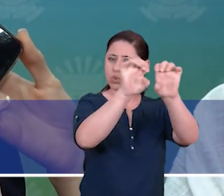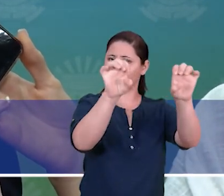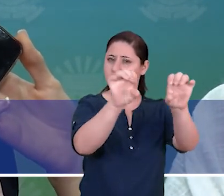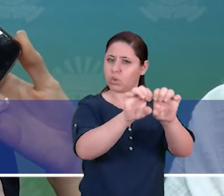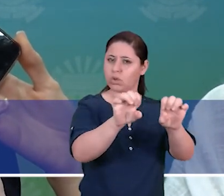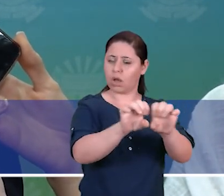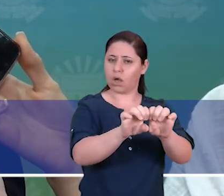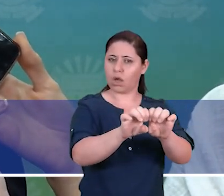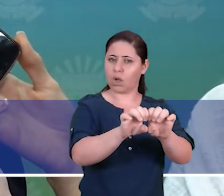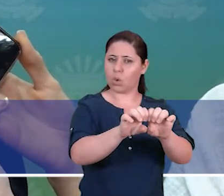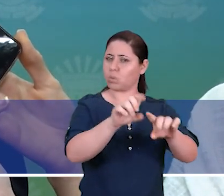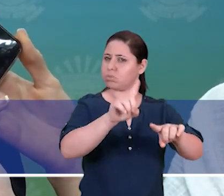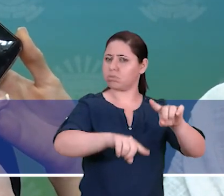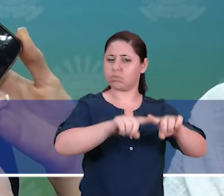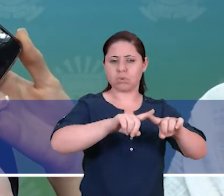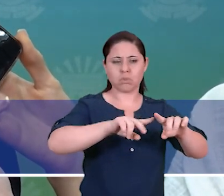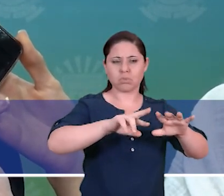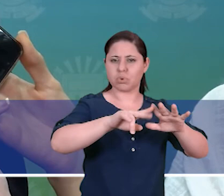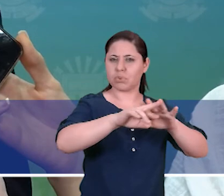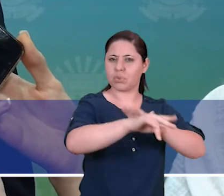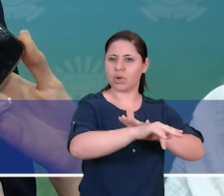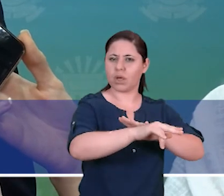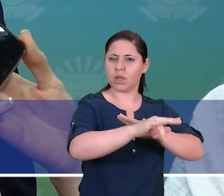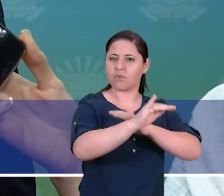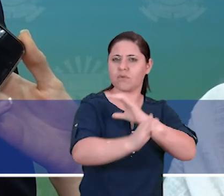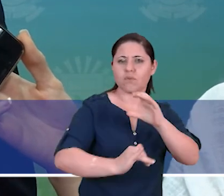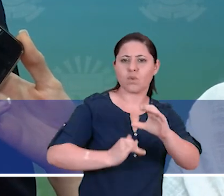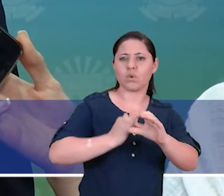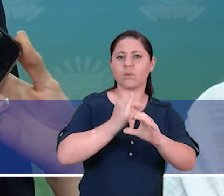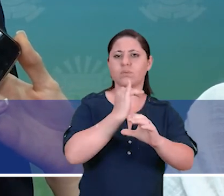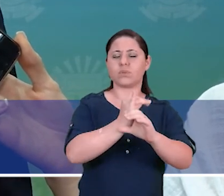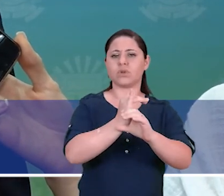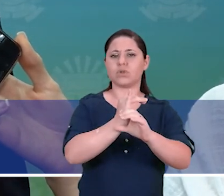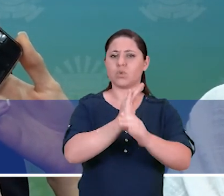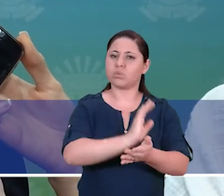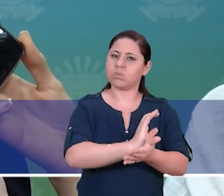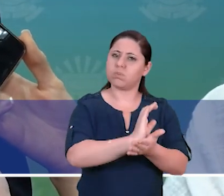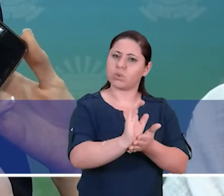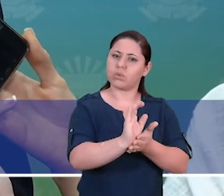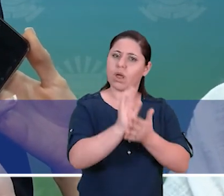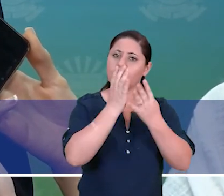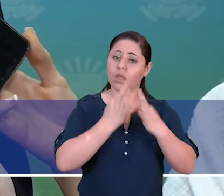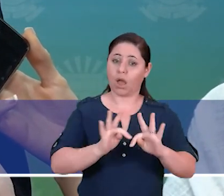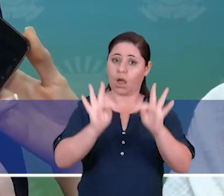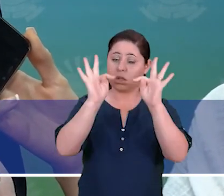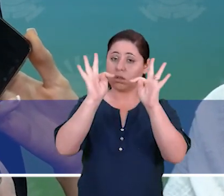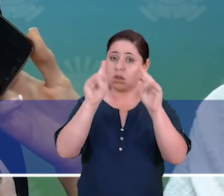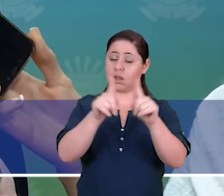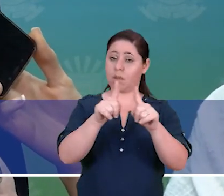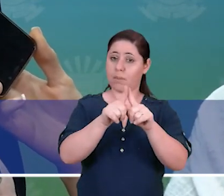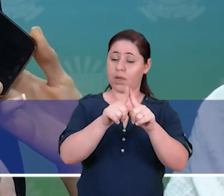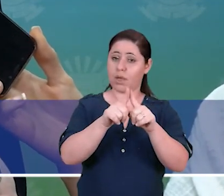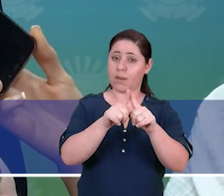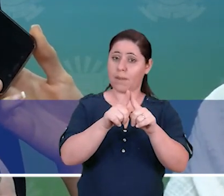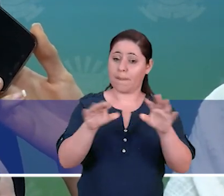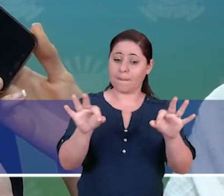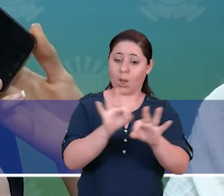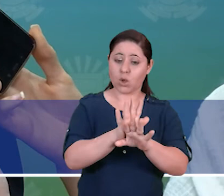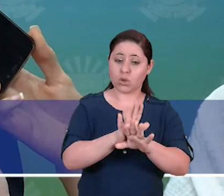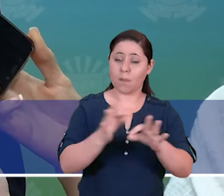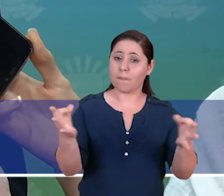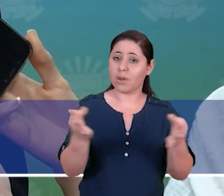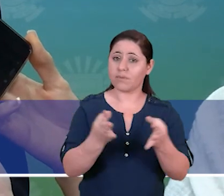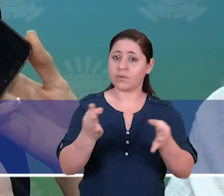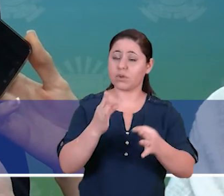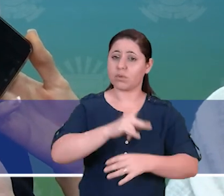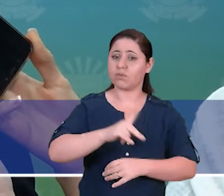organizada, estruturada, com material didático, com informática, com os recursos tecnológicos à disposição dos